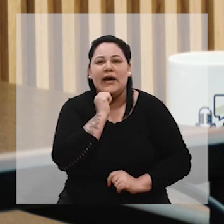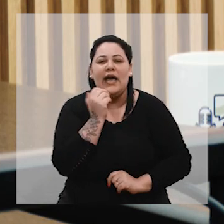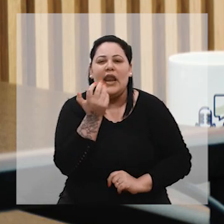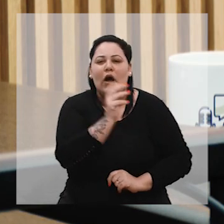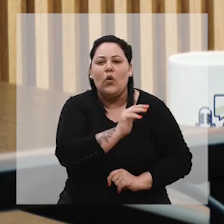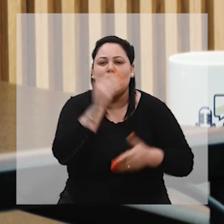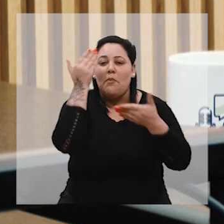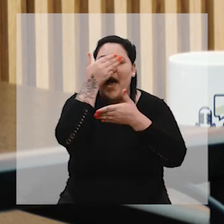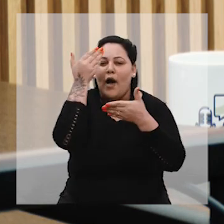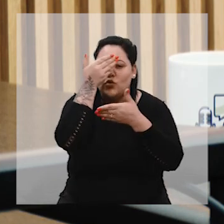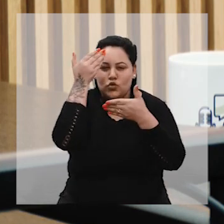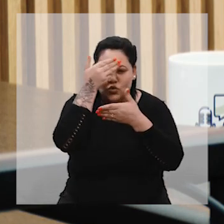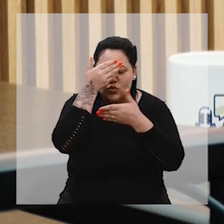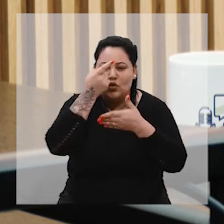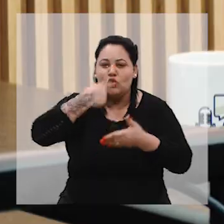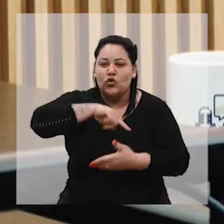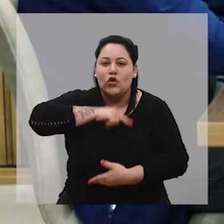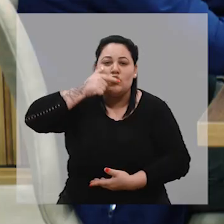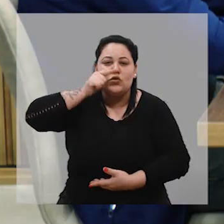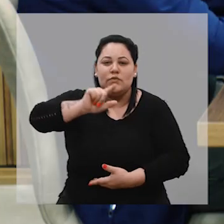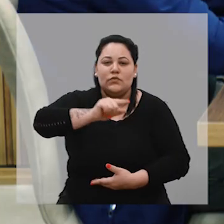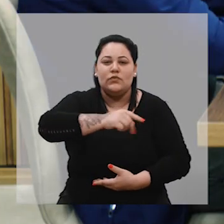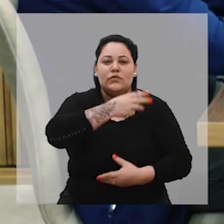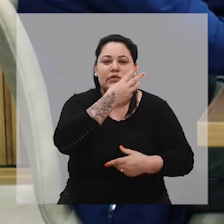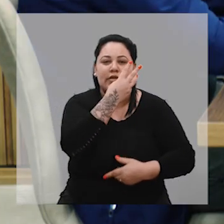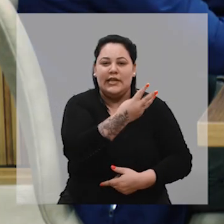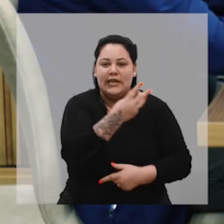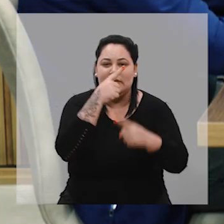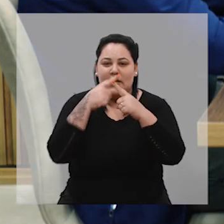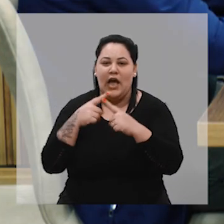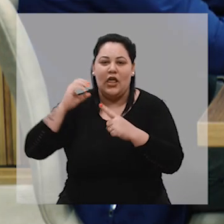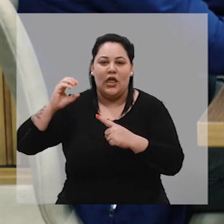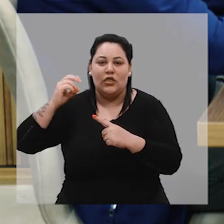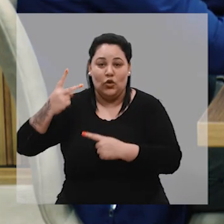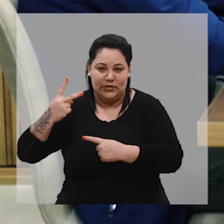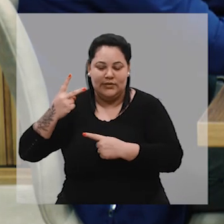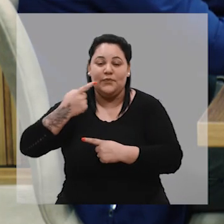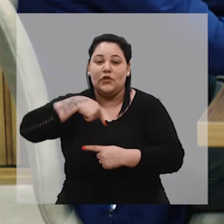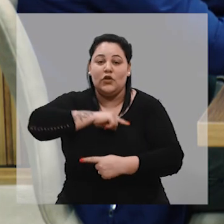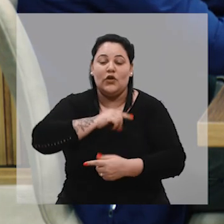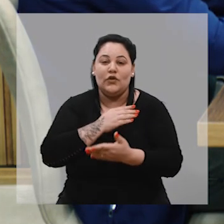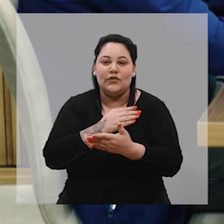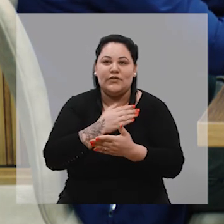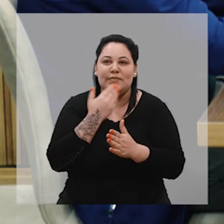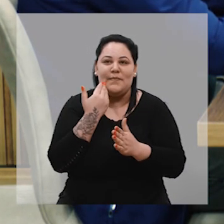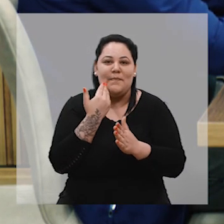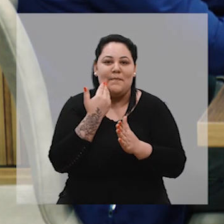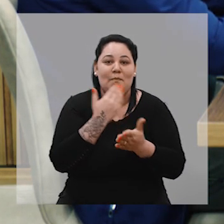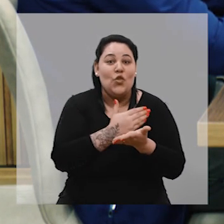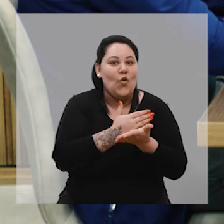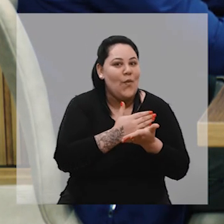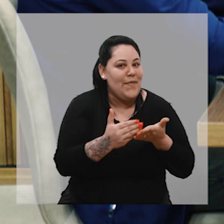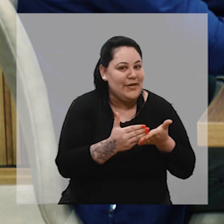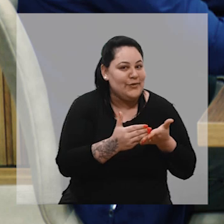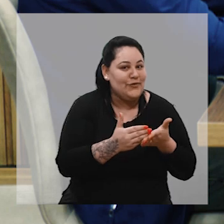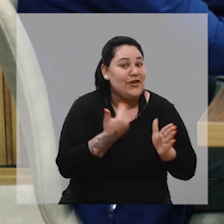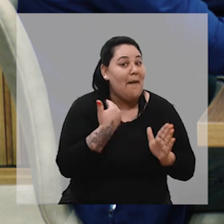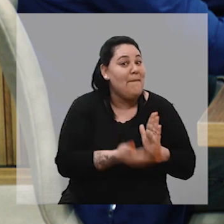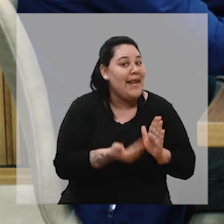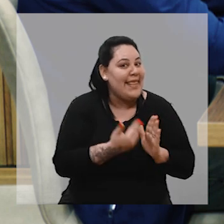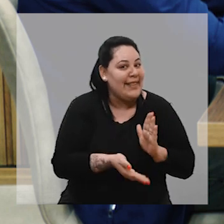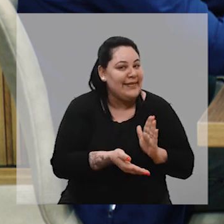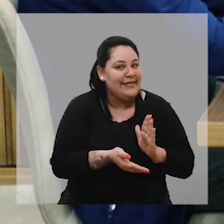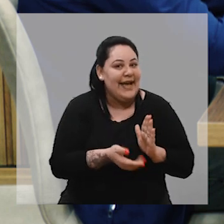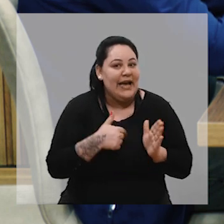primeiro jogo era contra a seleção do Marrocos. Nós vencemos por 3-2 deles. Nós até começamos perdendo esse